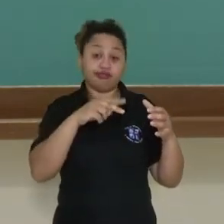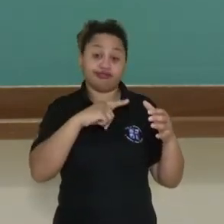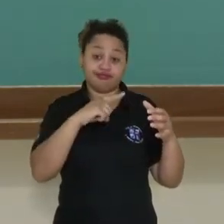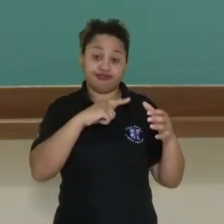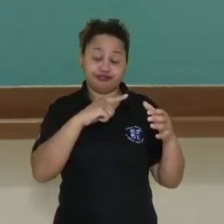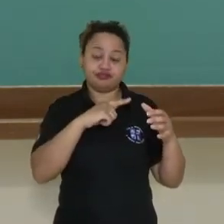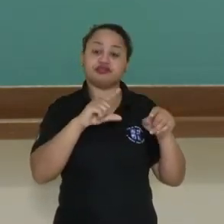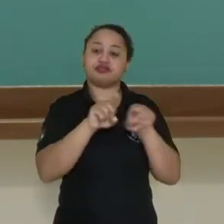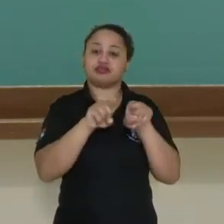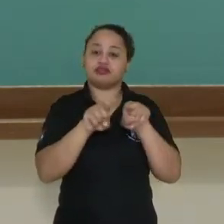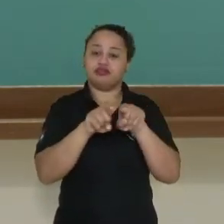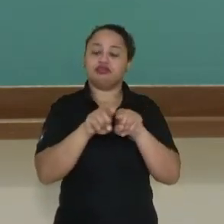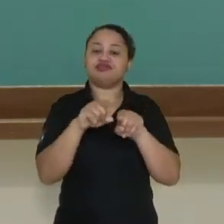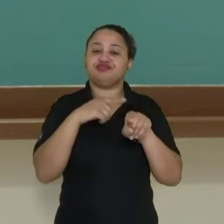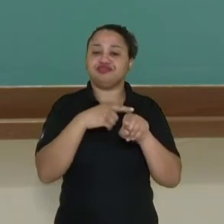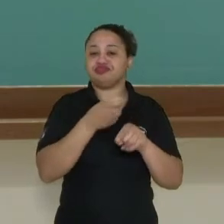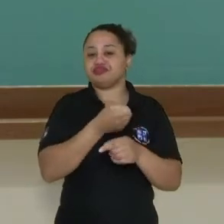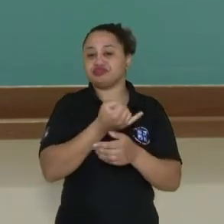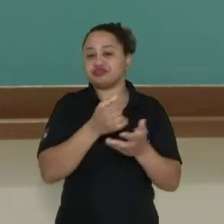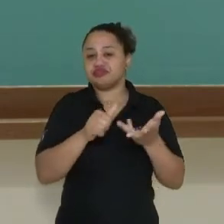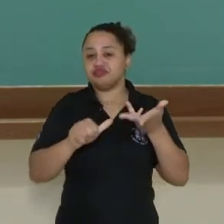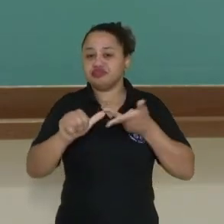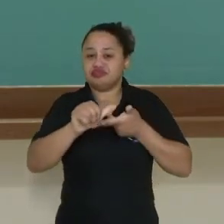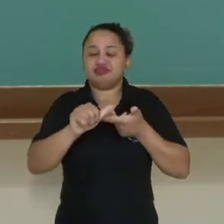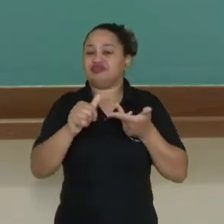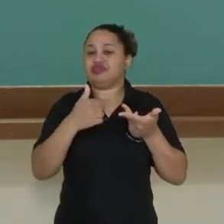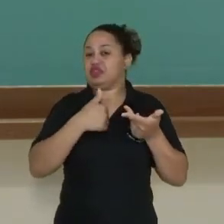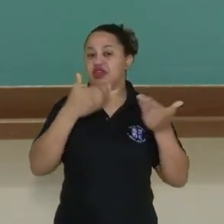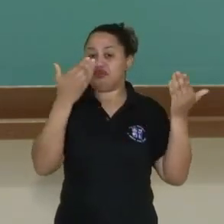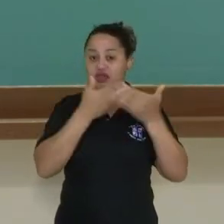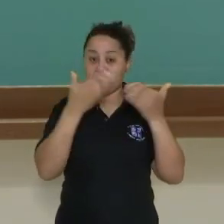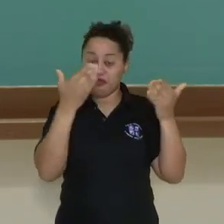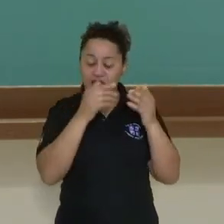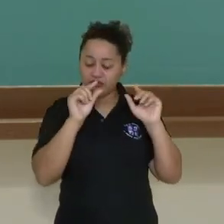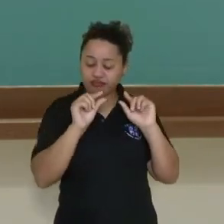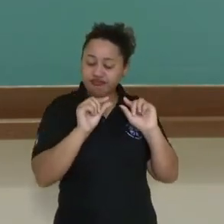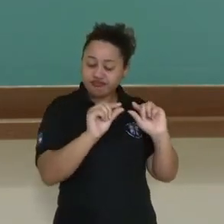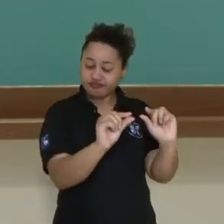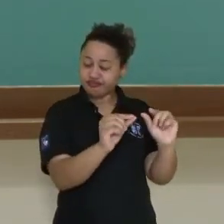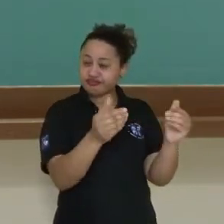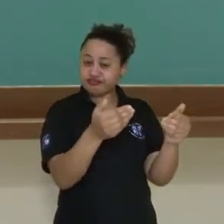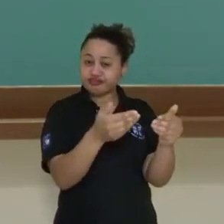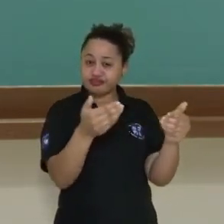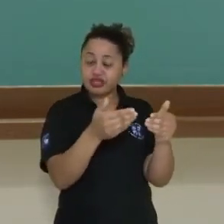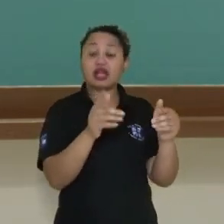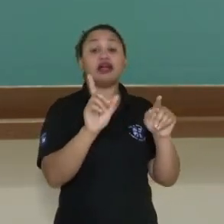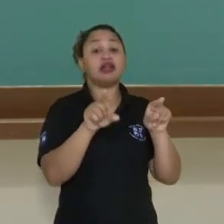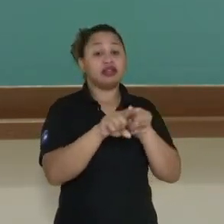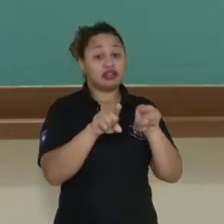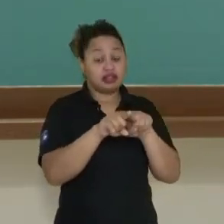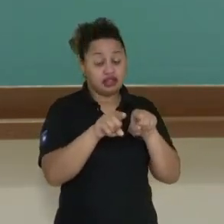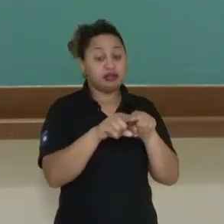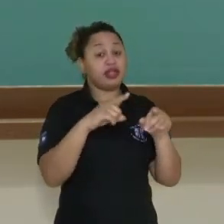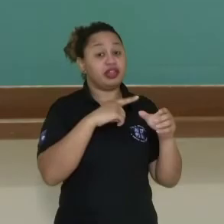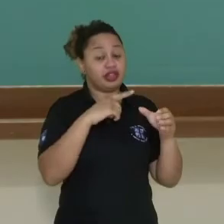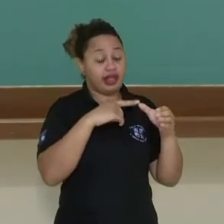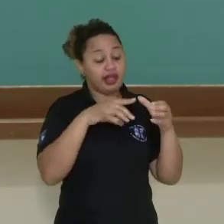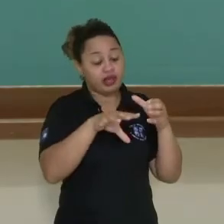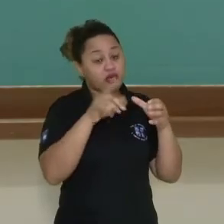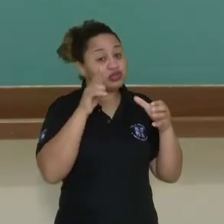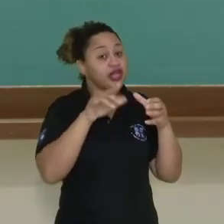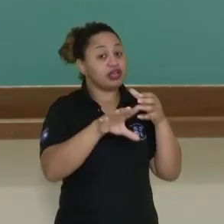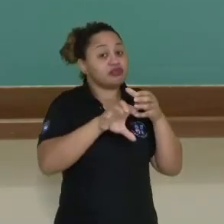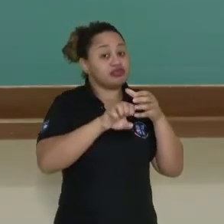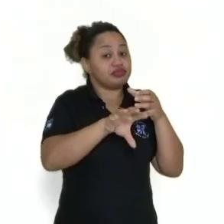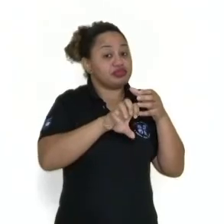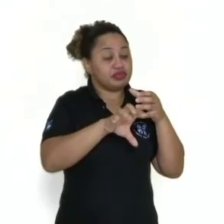ecossistema. Também elementos invisíveis, micro-organismos capazes de fazer essa fixação também estão presentes no sistema.